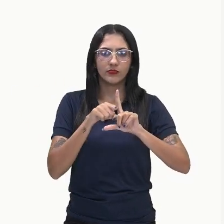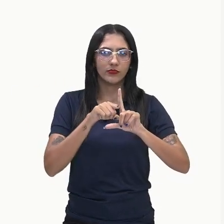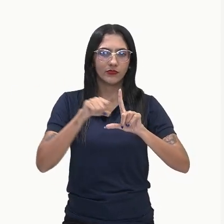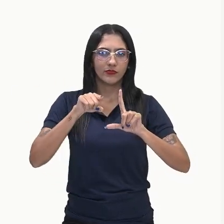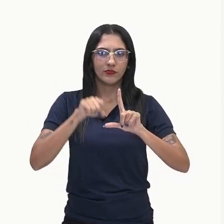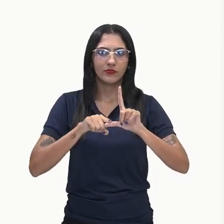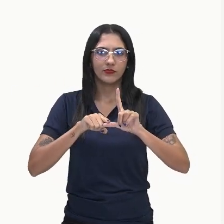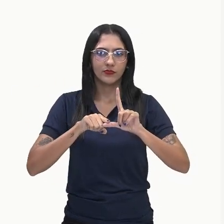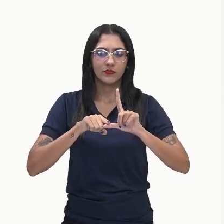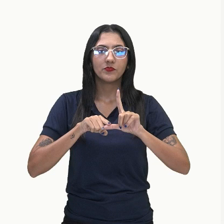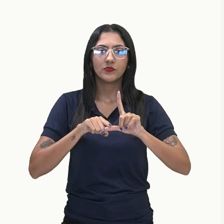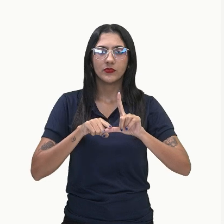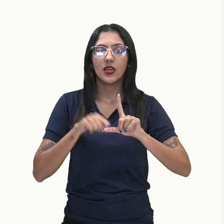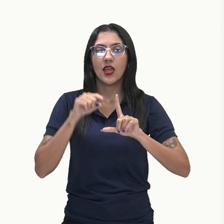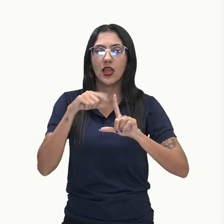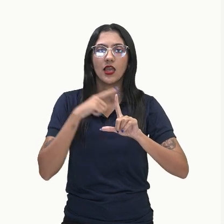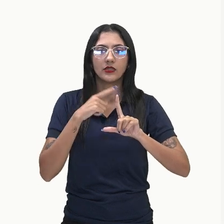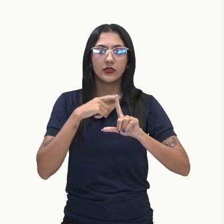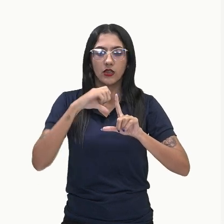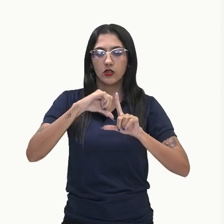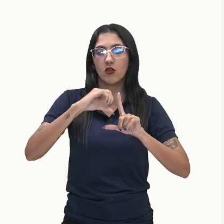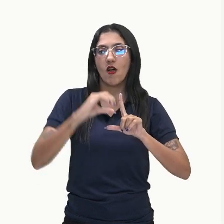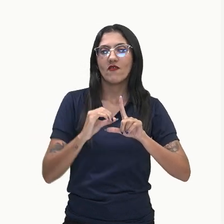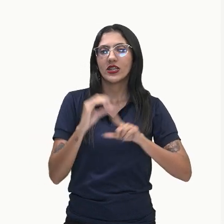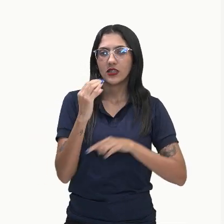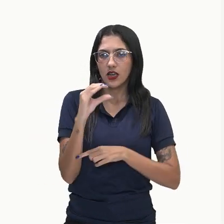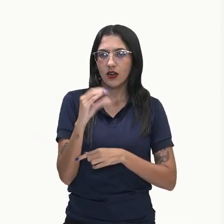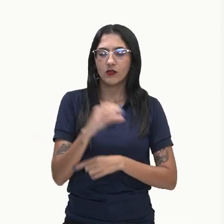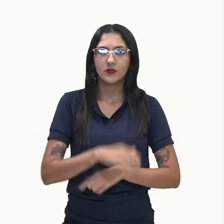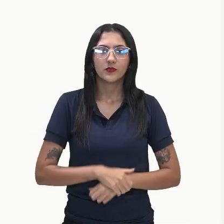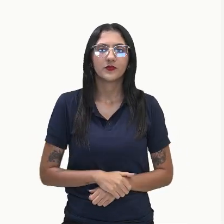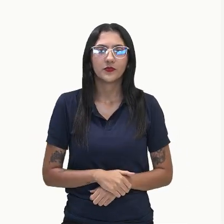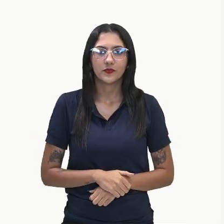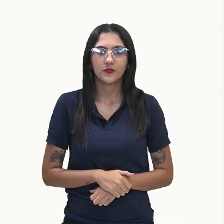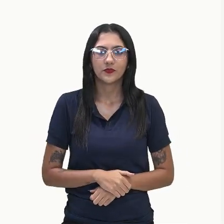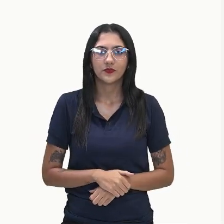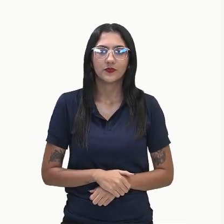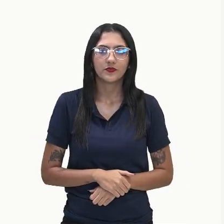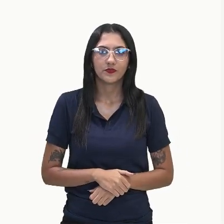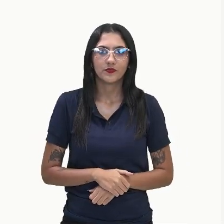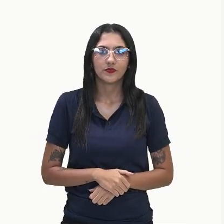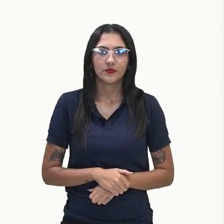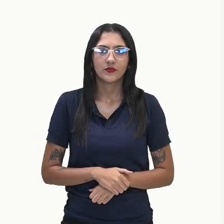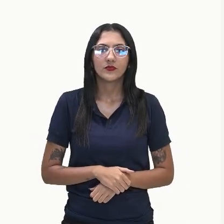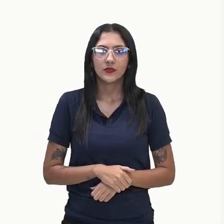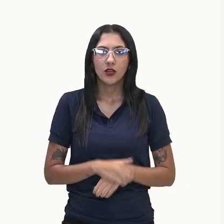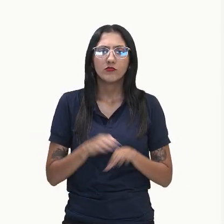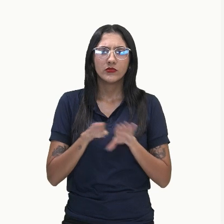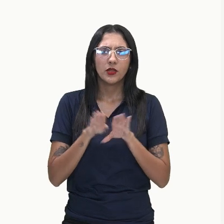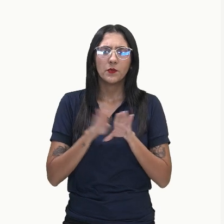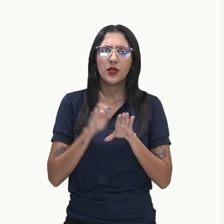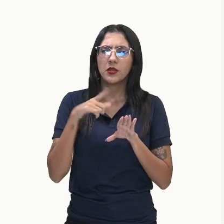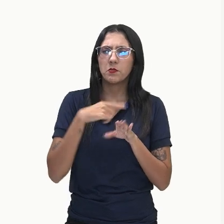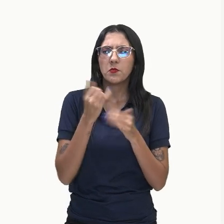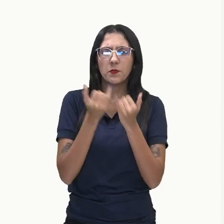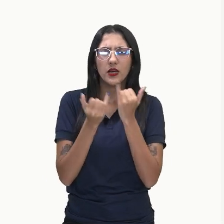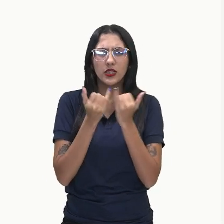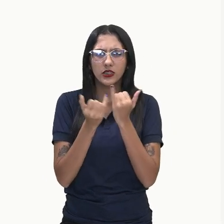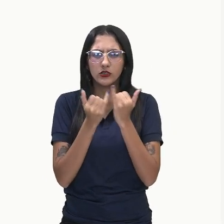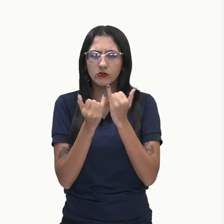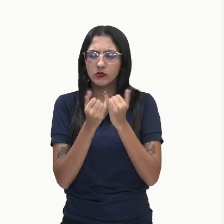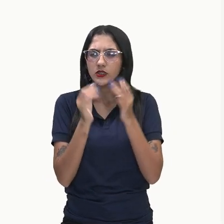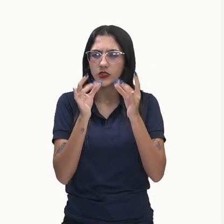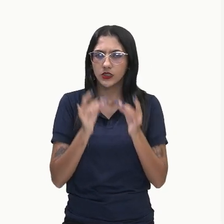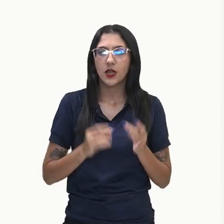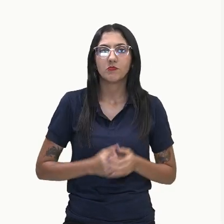C, a representação aí do ângulo de 90 graus, e que eu costumo dizer que é a mosca em cima da mesa. Mas temos também aí